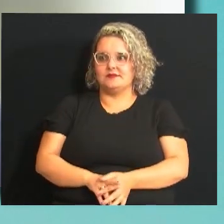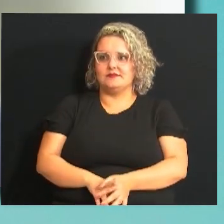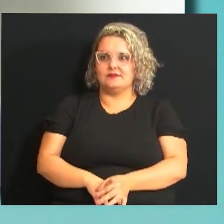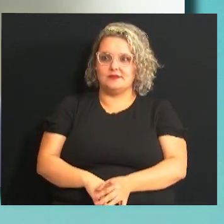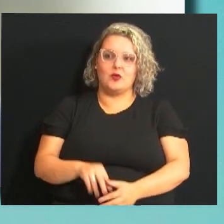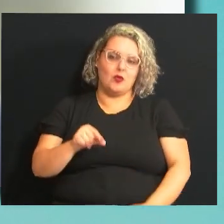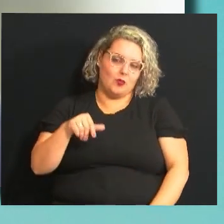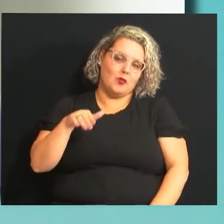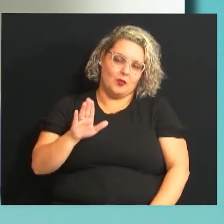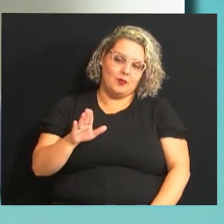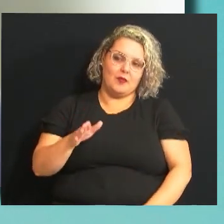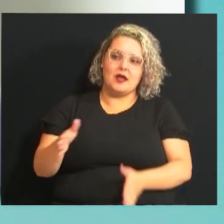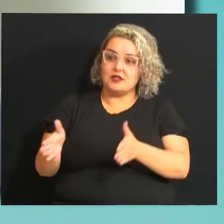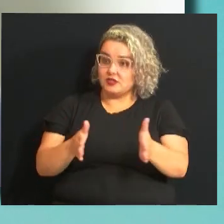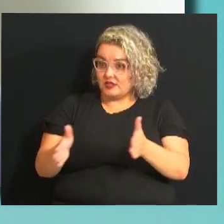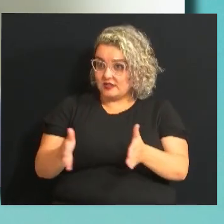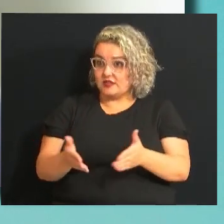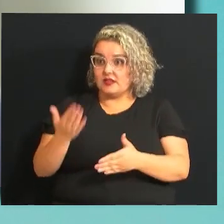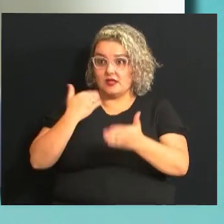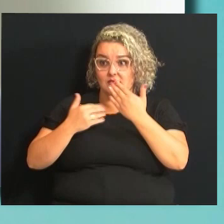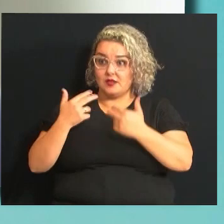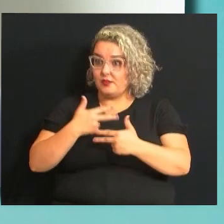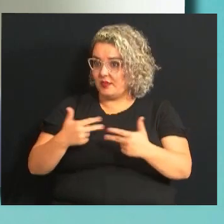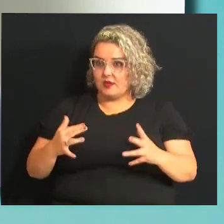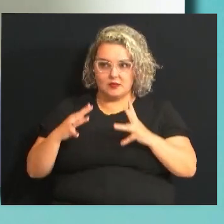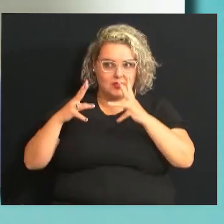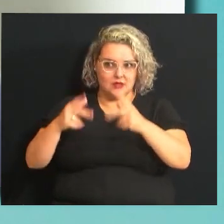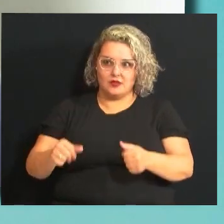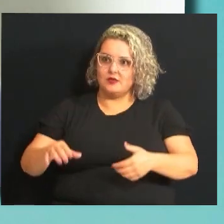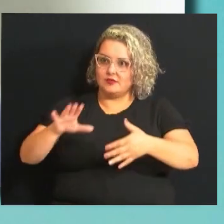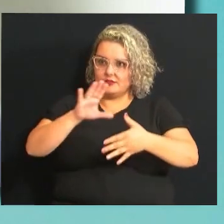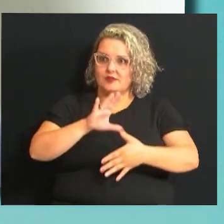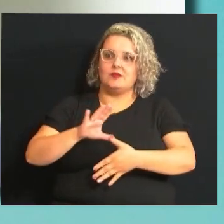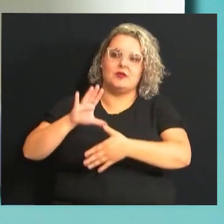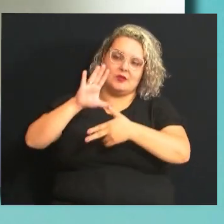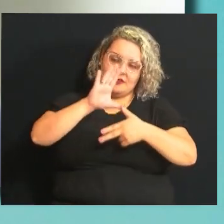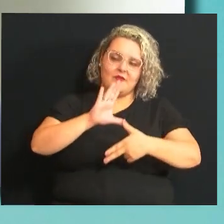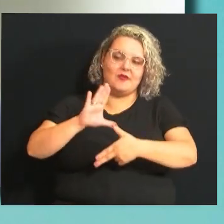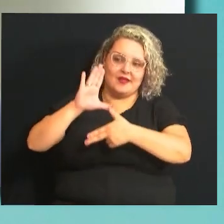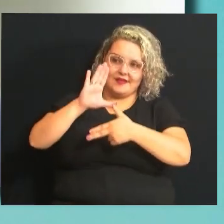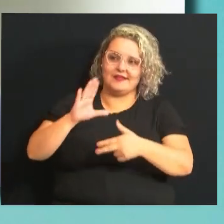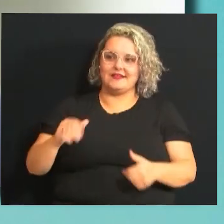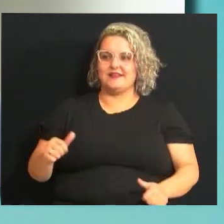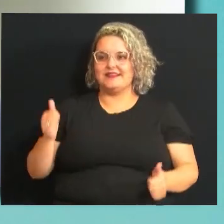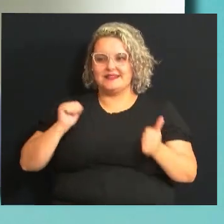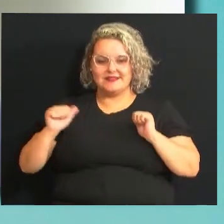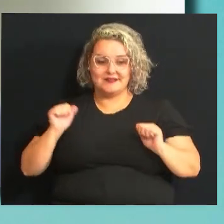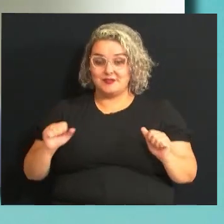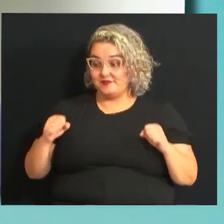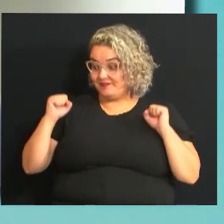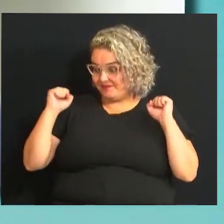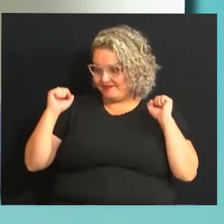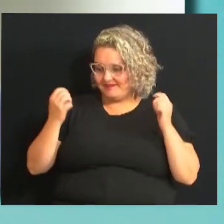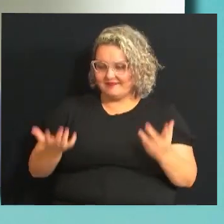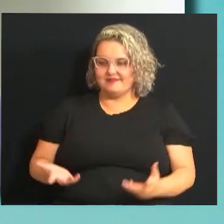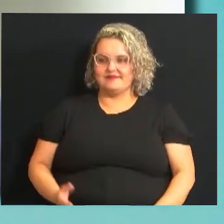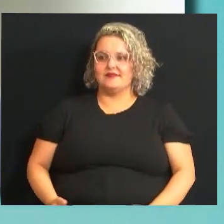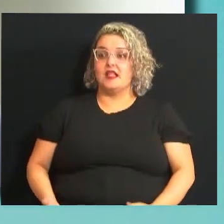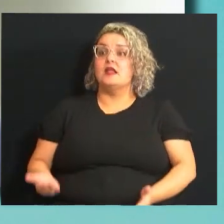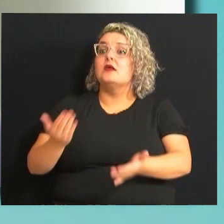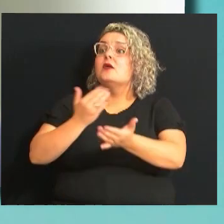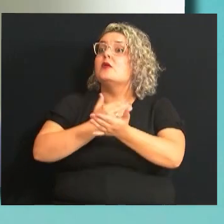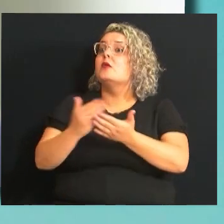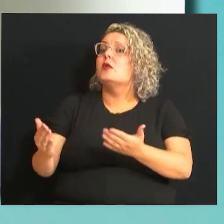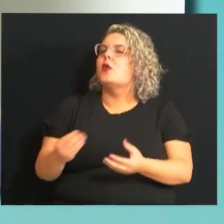conseguir construir um pouco mais de acessibilidade de alimentação saudável para toda a América Latina.